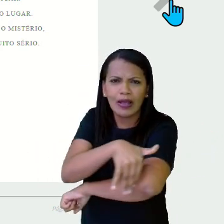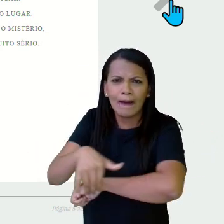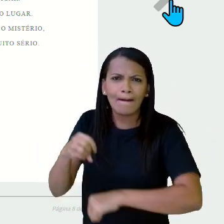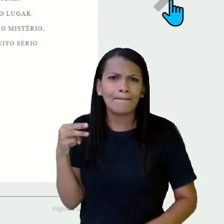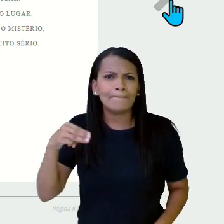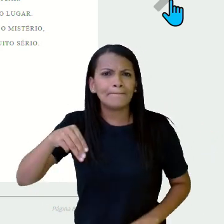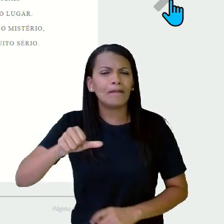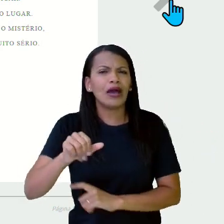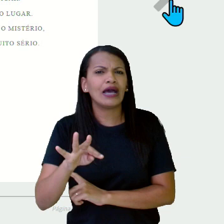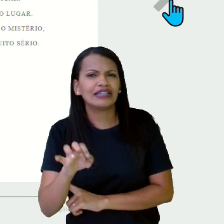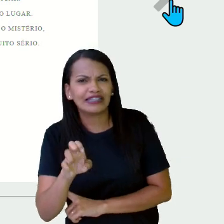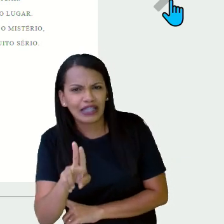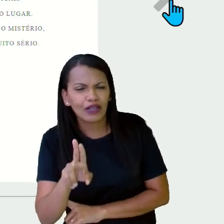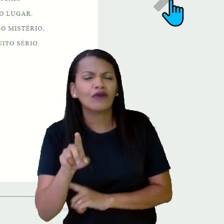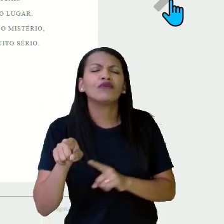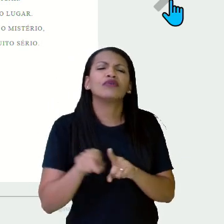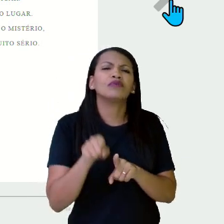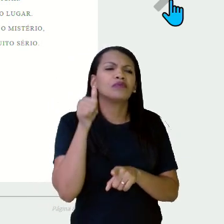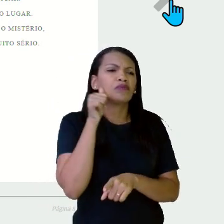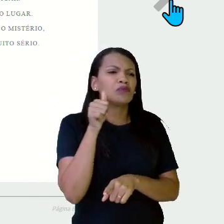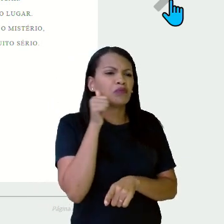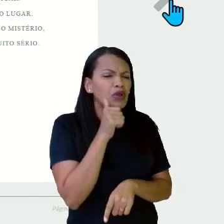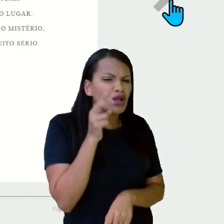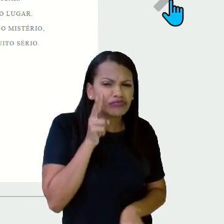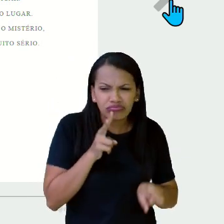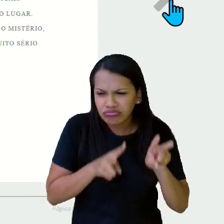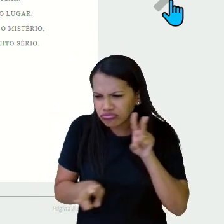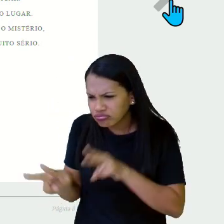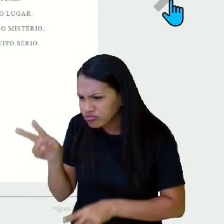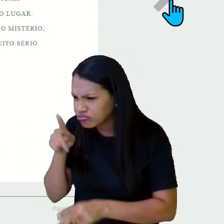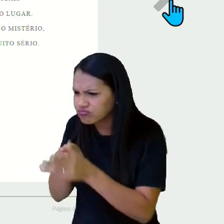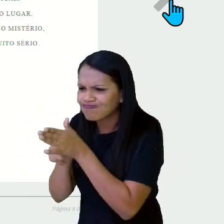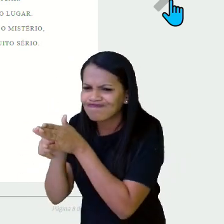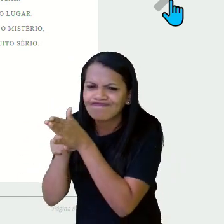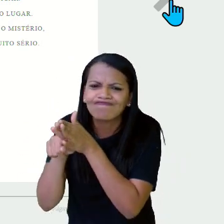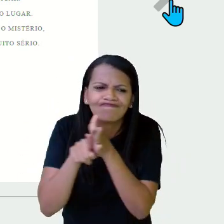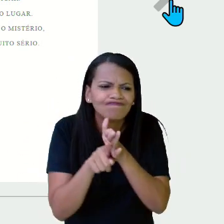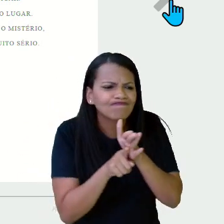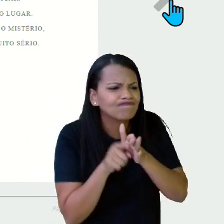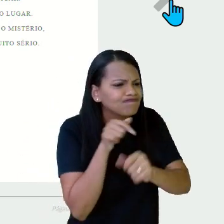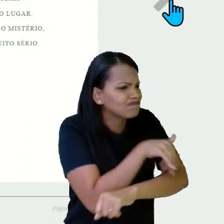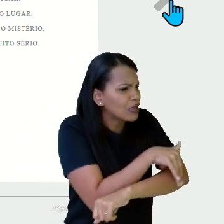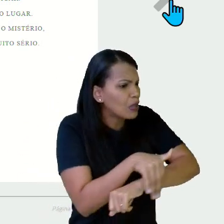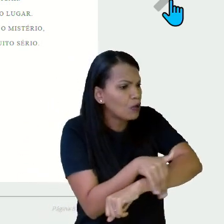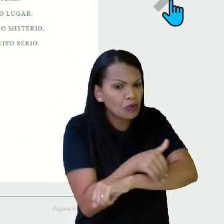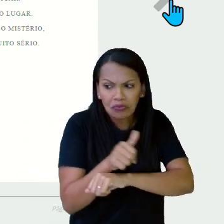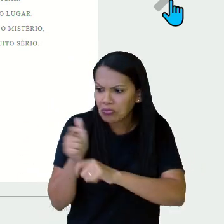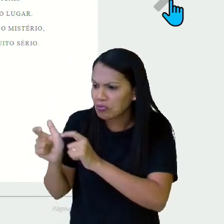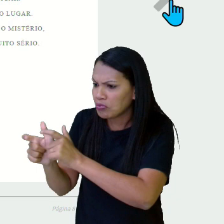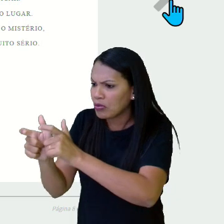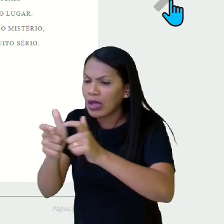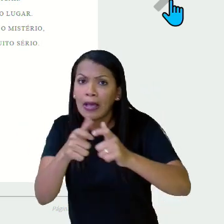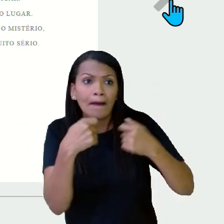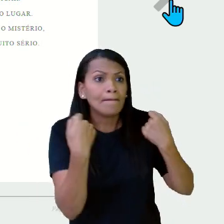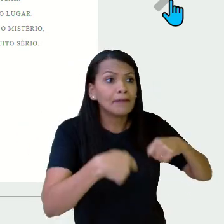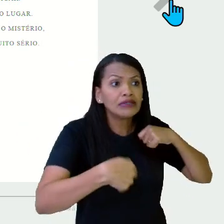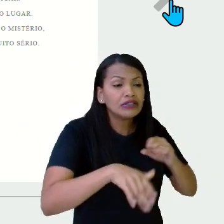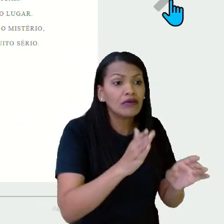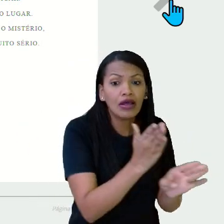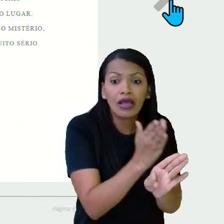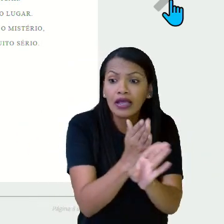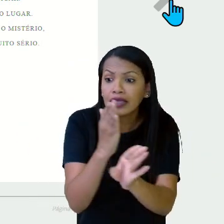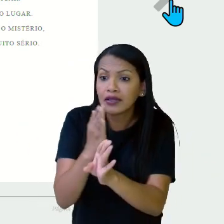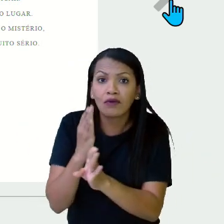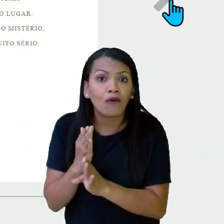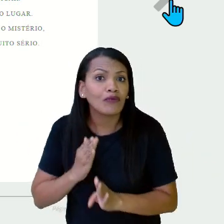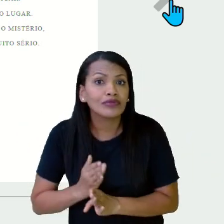Catirina resolveram investigar. Saíram procurando nas ruas em todo lugar. Precisavam desvendar sem demoras